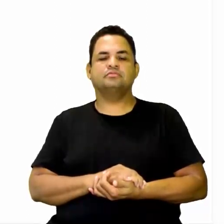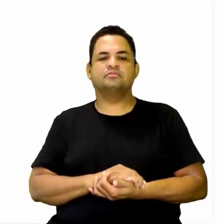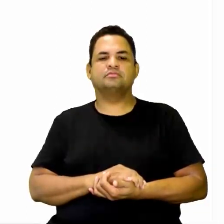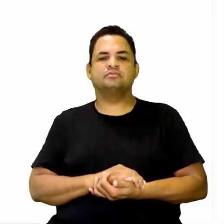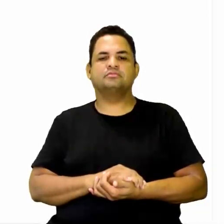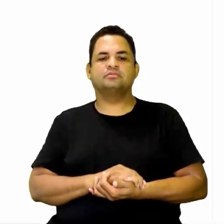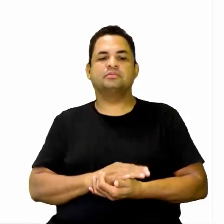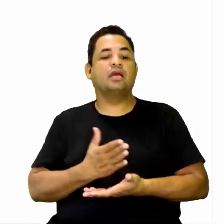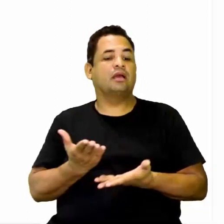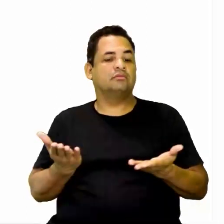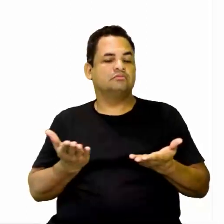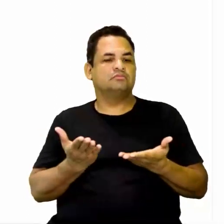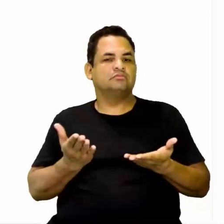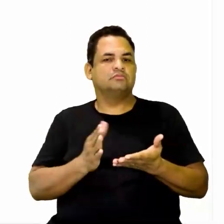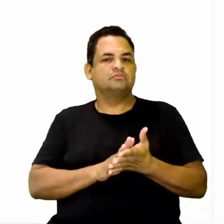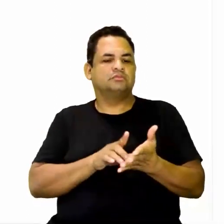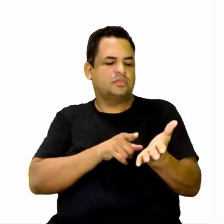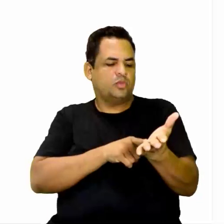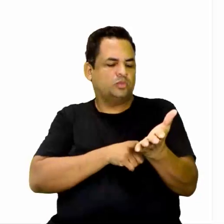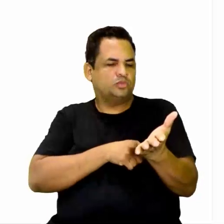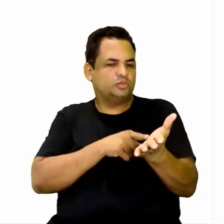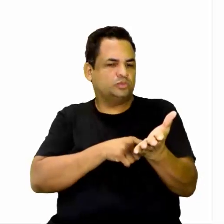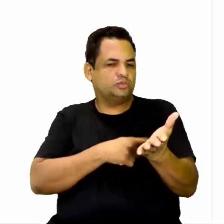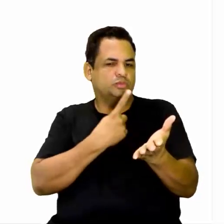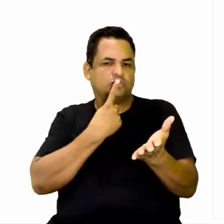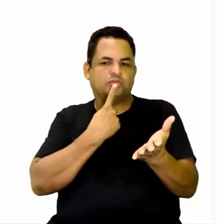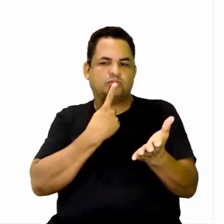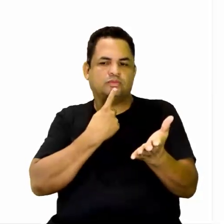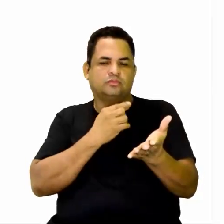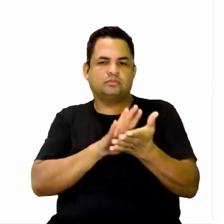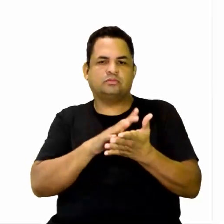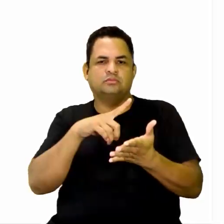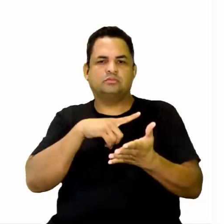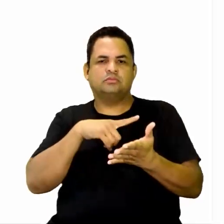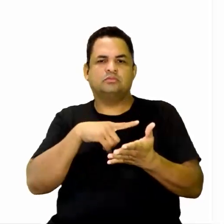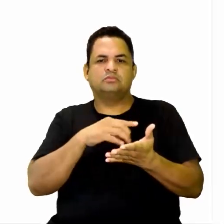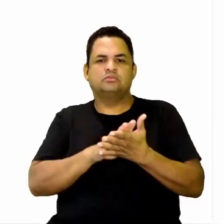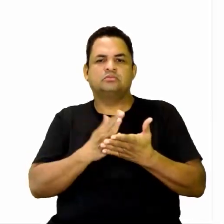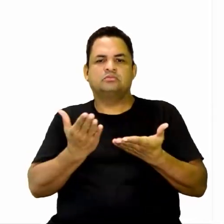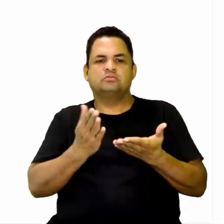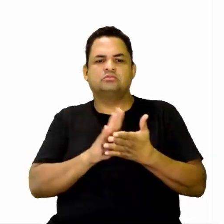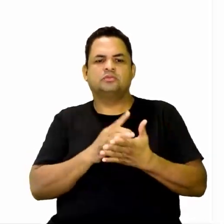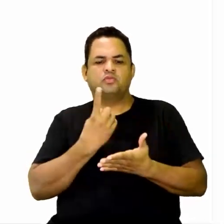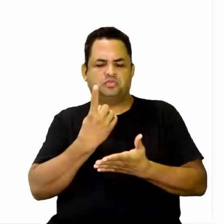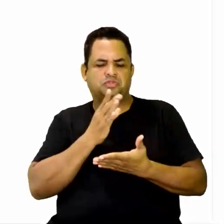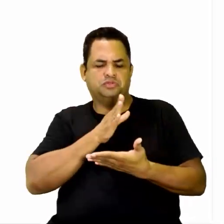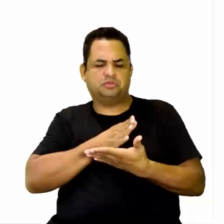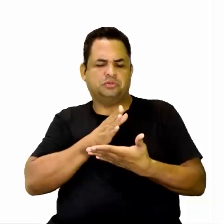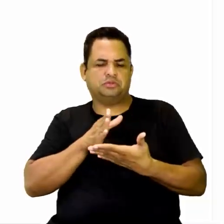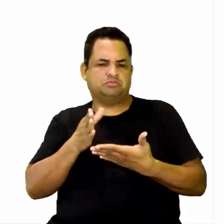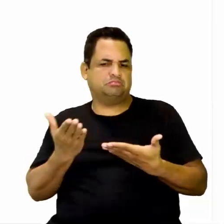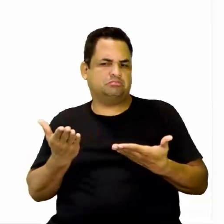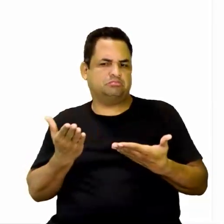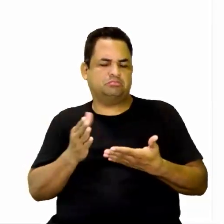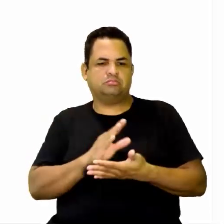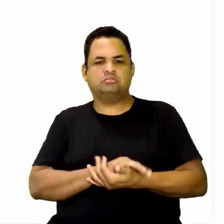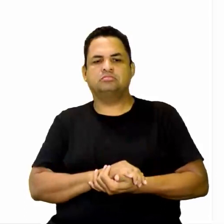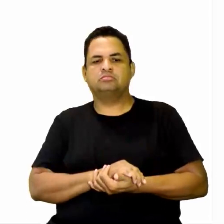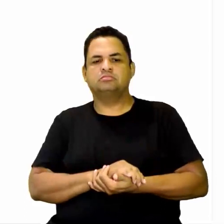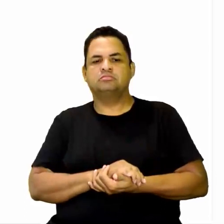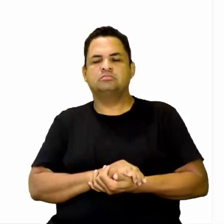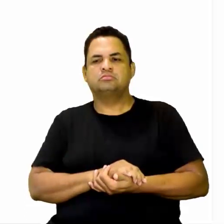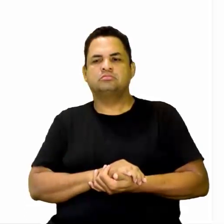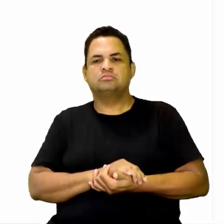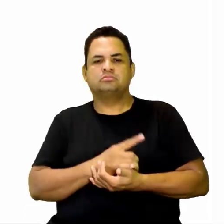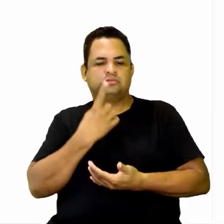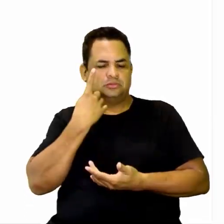aluno, o sangue possui uma só fase? Será que dá para